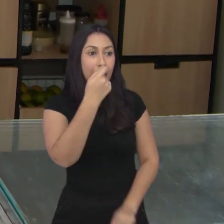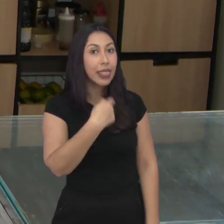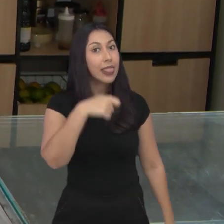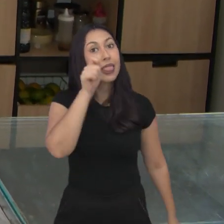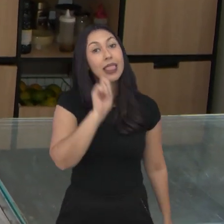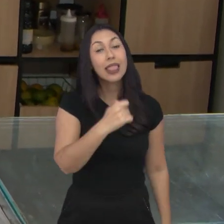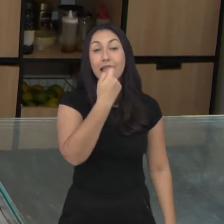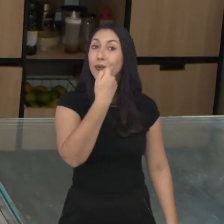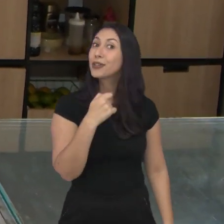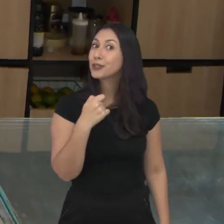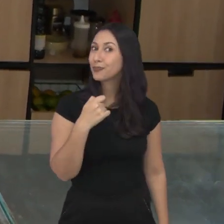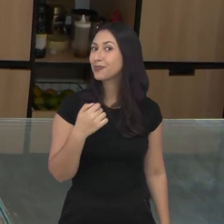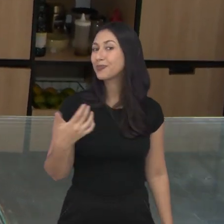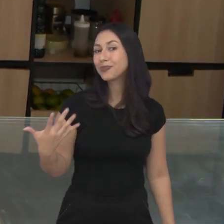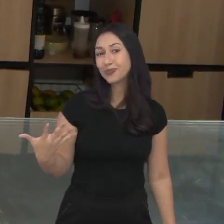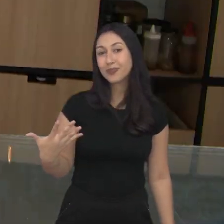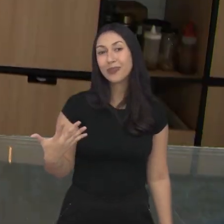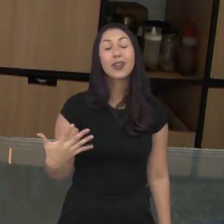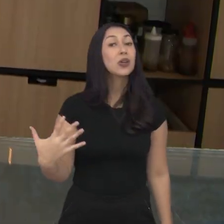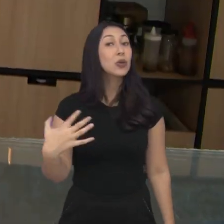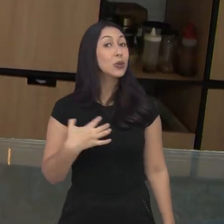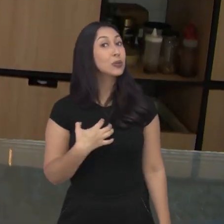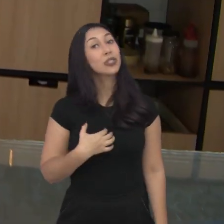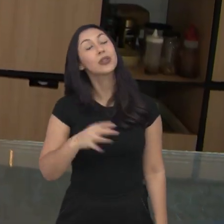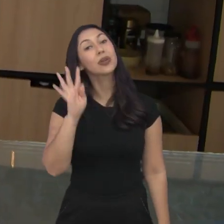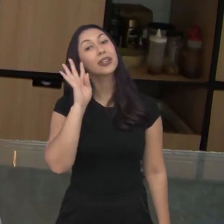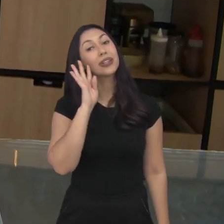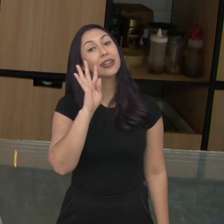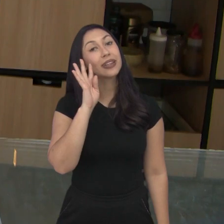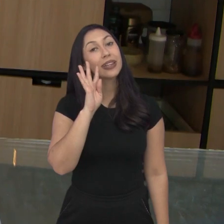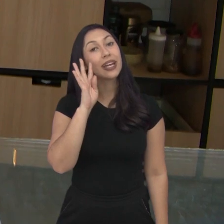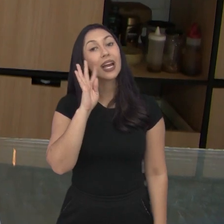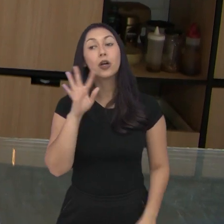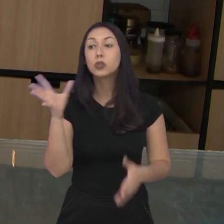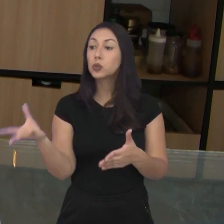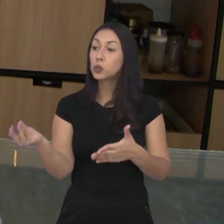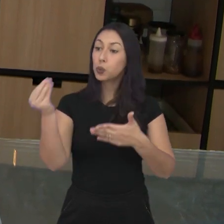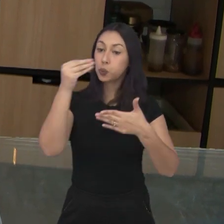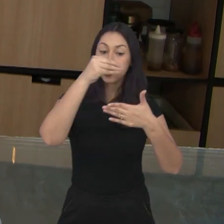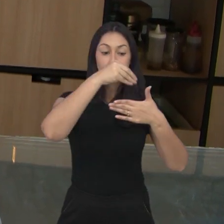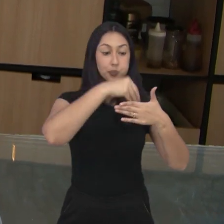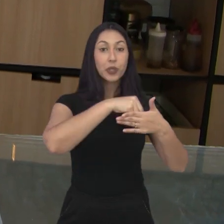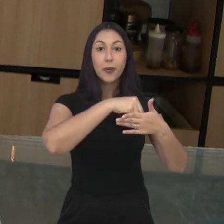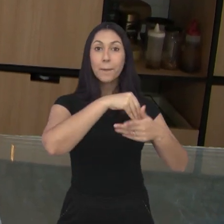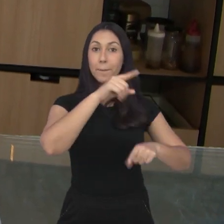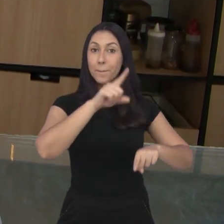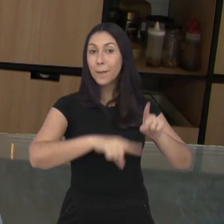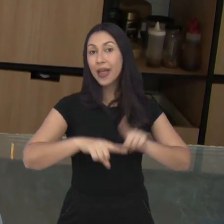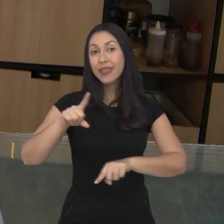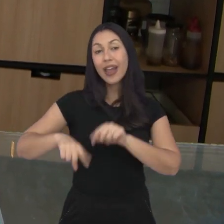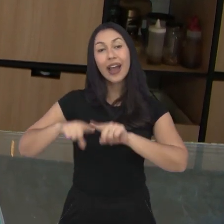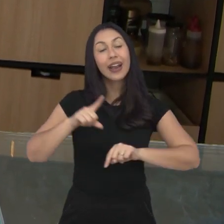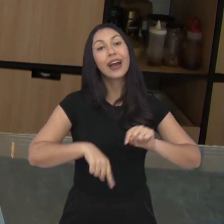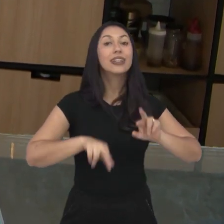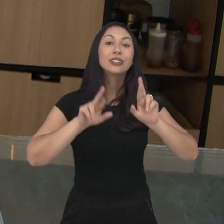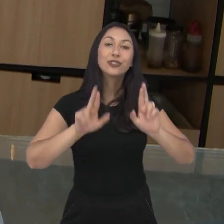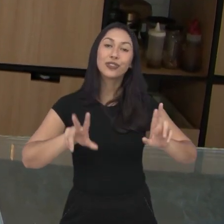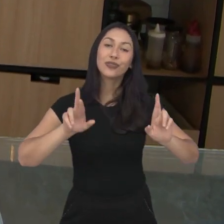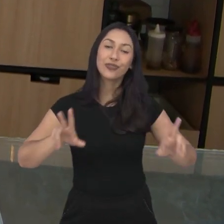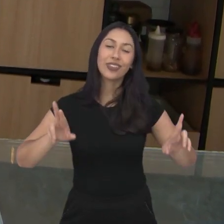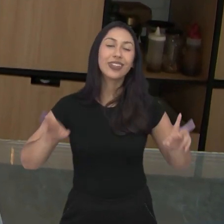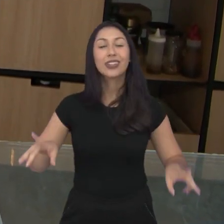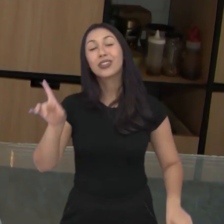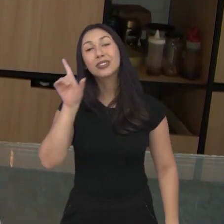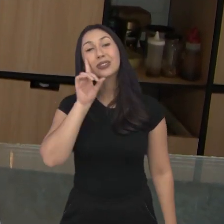ou um sorvete, de repente, para as crianças. É uma forma muito interessante da gente incorporar elementos diferentes na